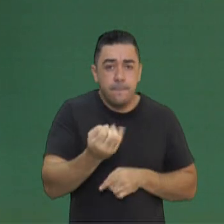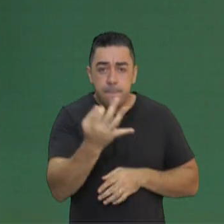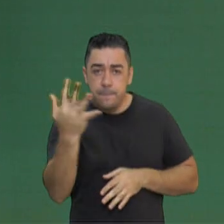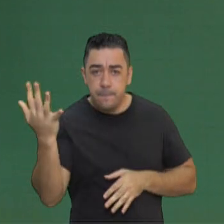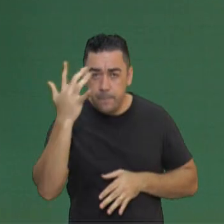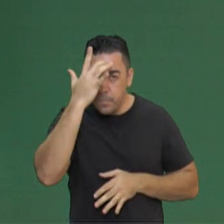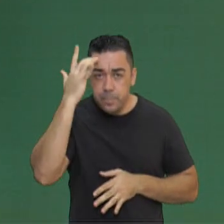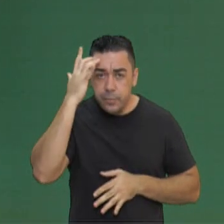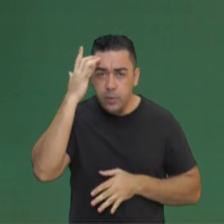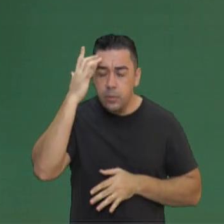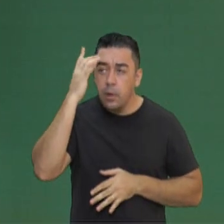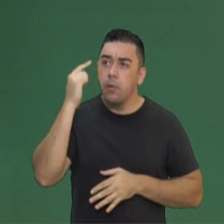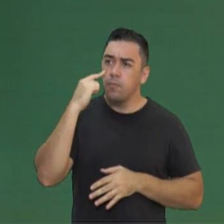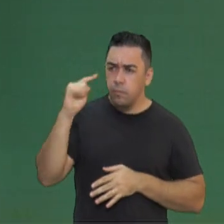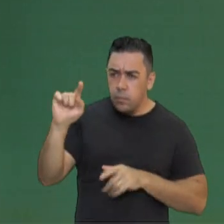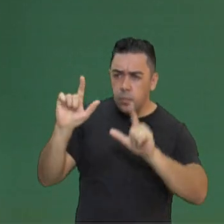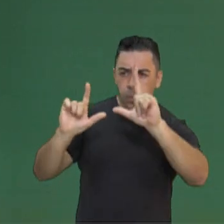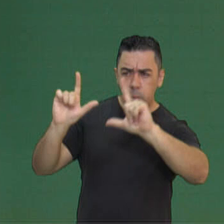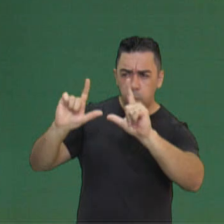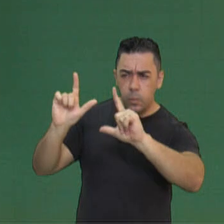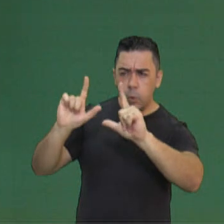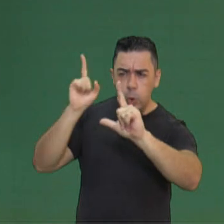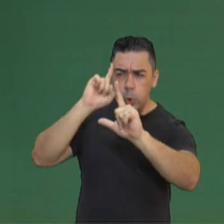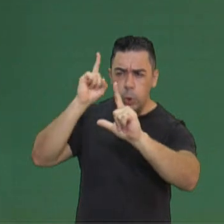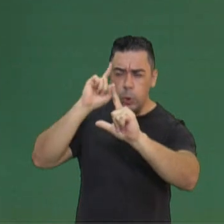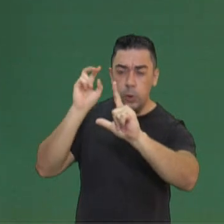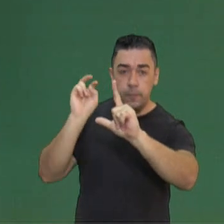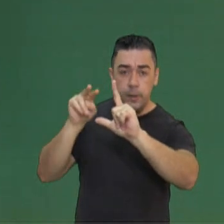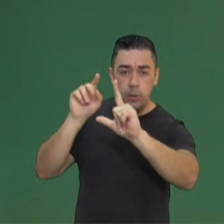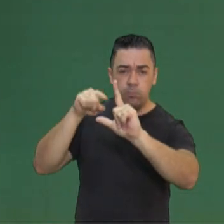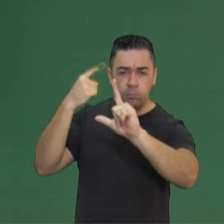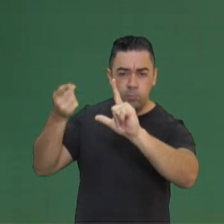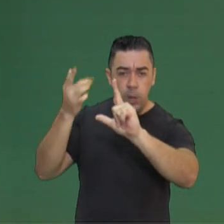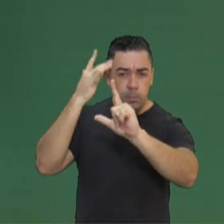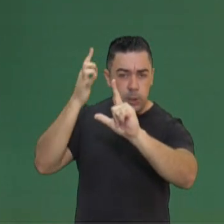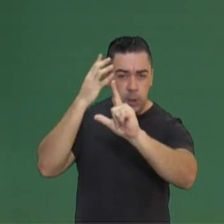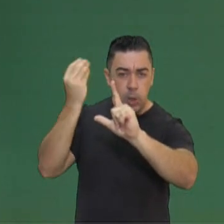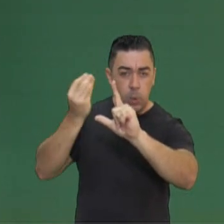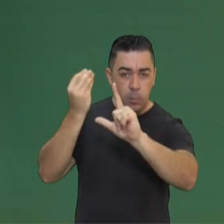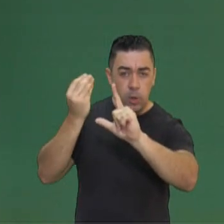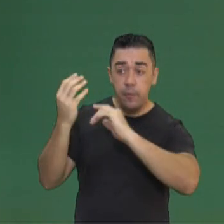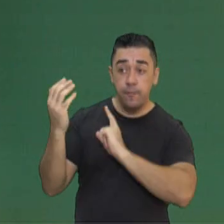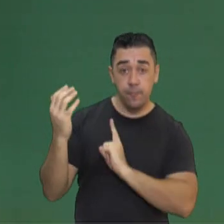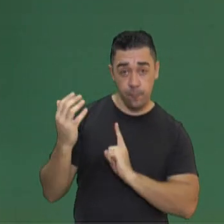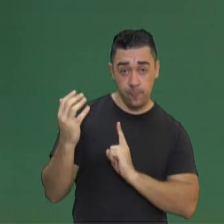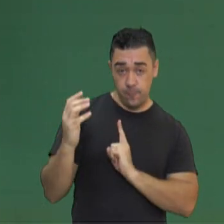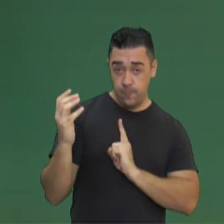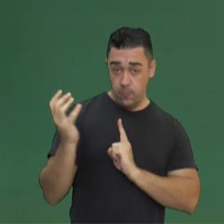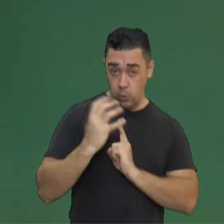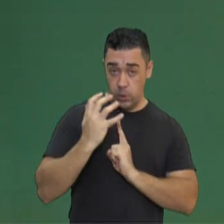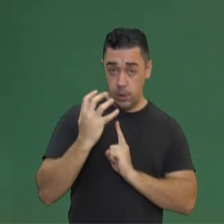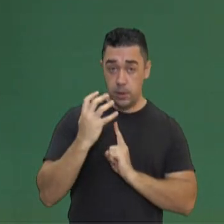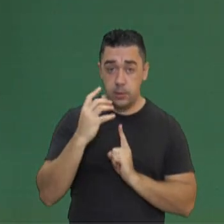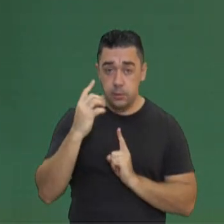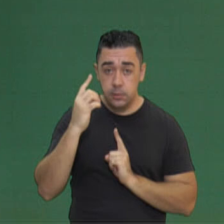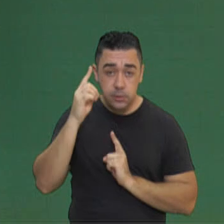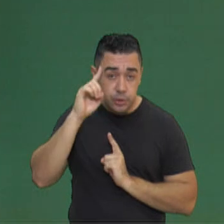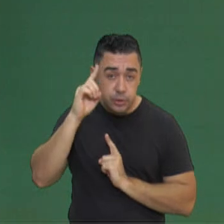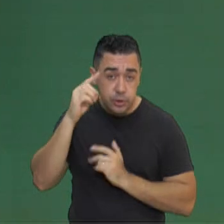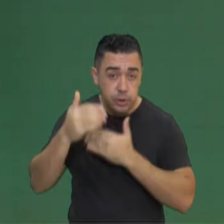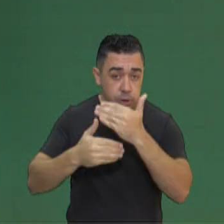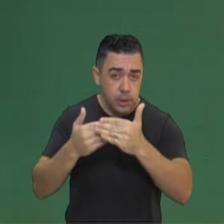o hábito de acompanhar diariamente essa previsão? Isso tem alguma influência no nosso dia a dia? Alguma